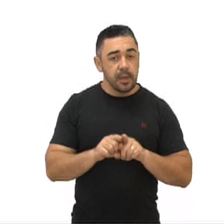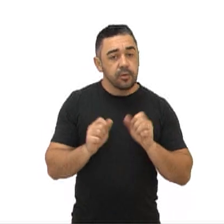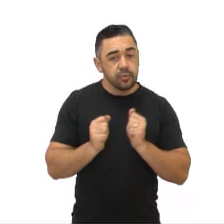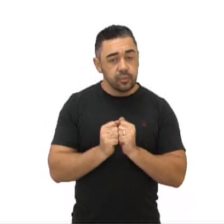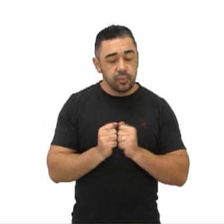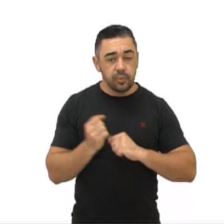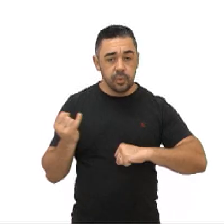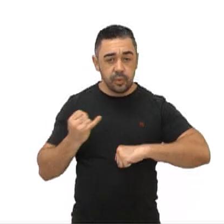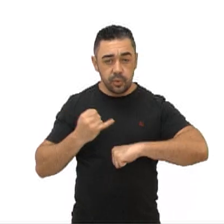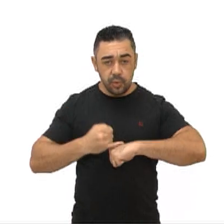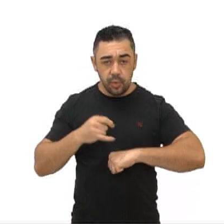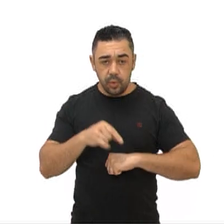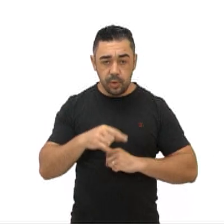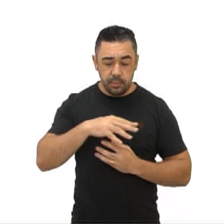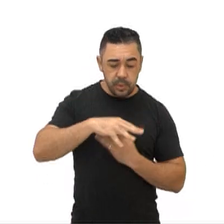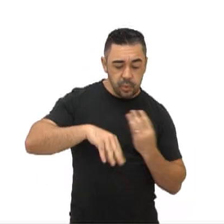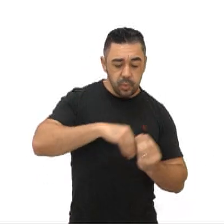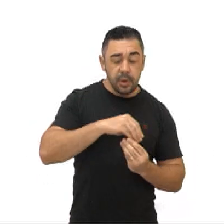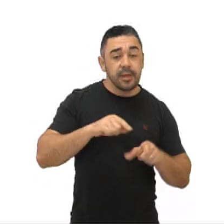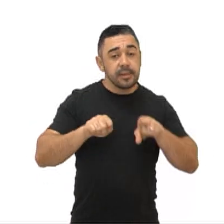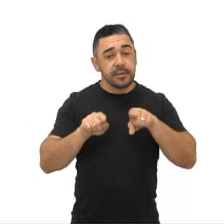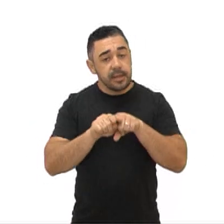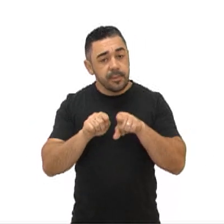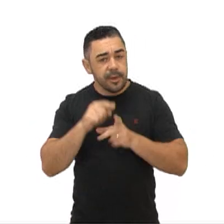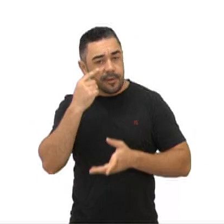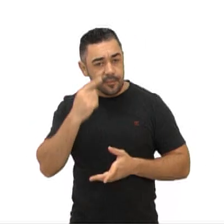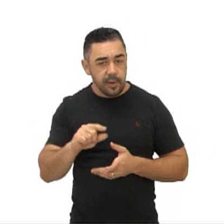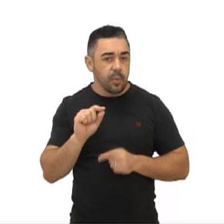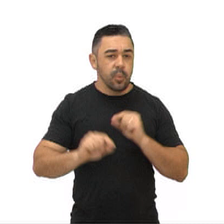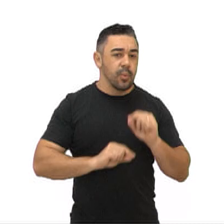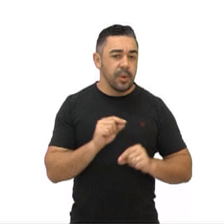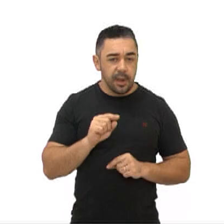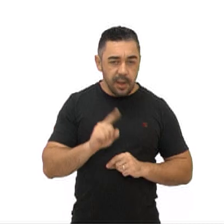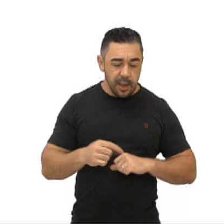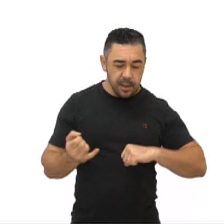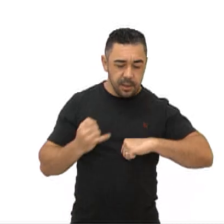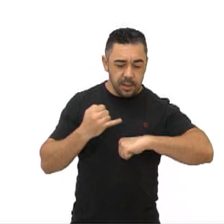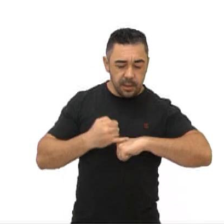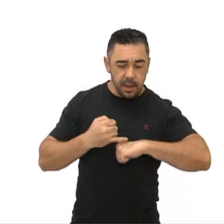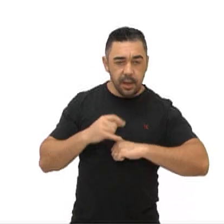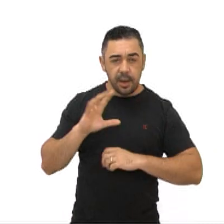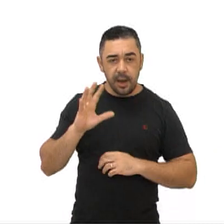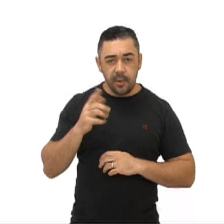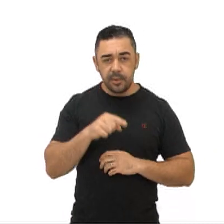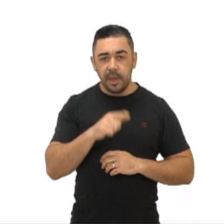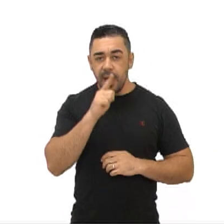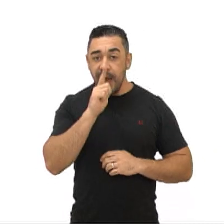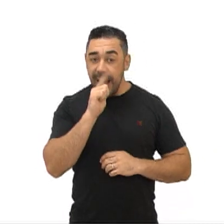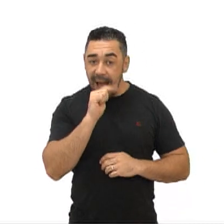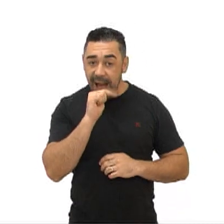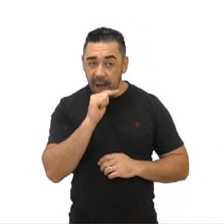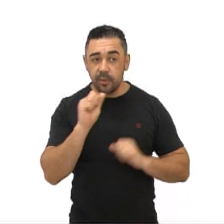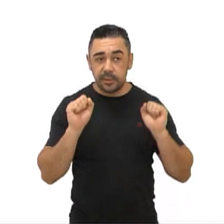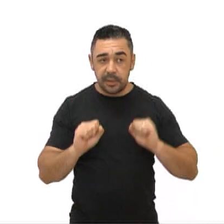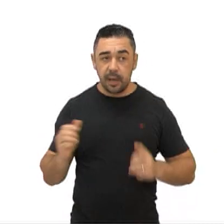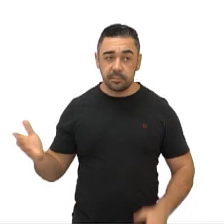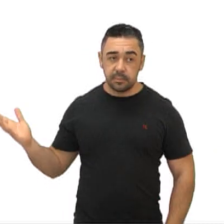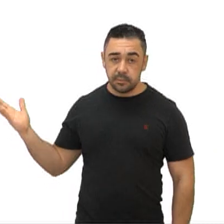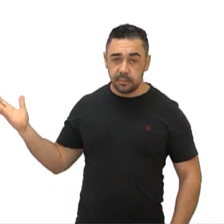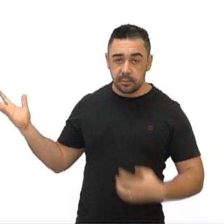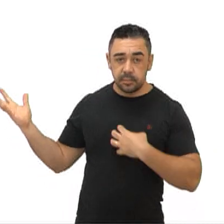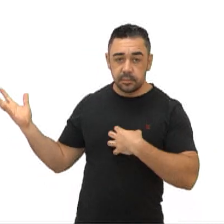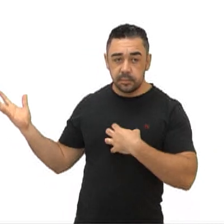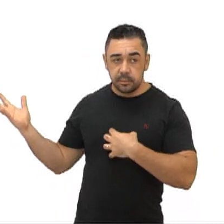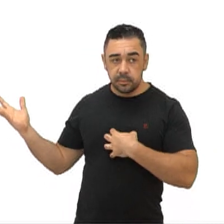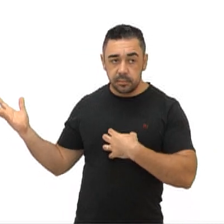pelo composto iônico, devemos levar em conta os íons provenientes da autoionização da água e a gente pode representar dessas duas